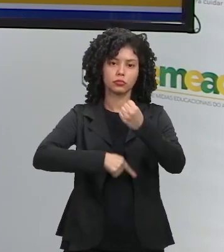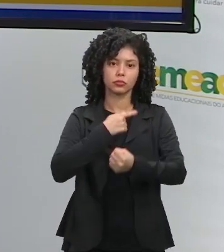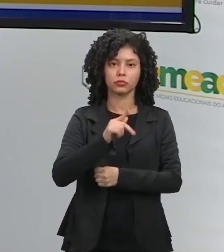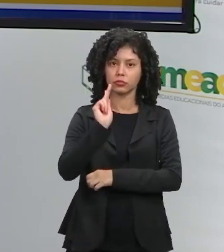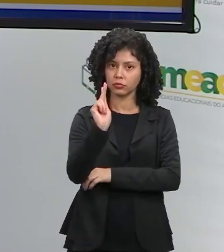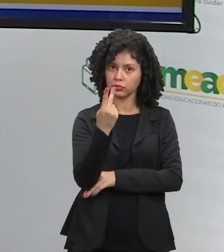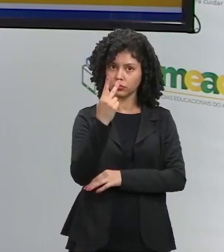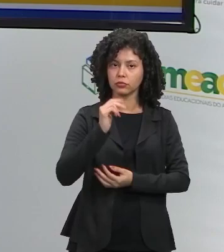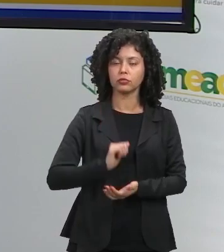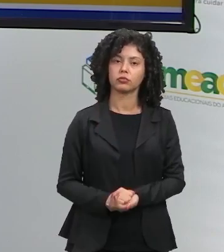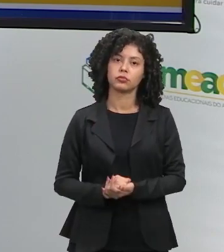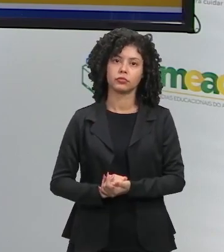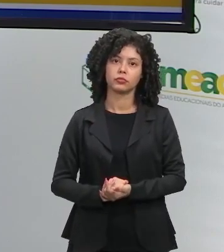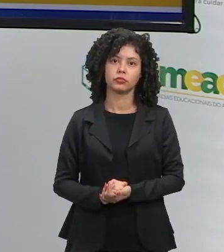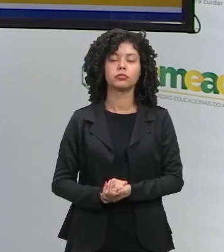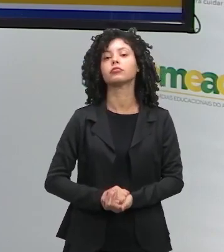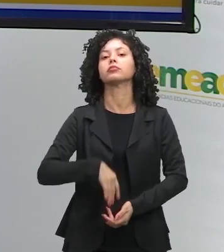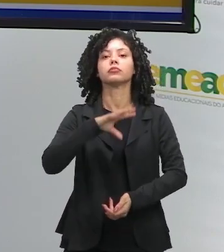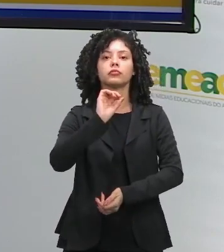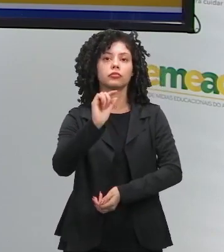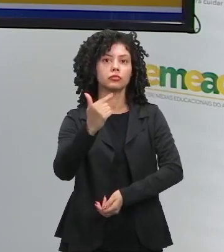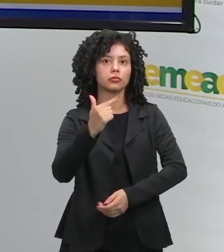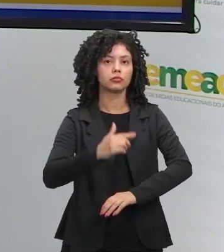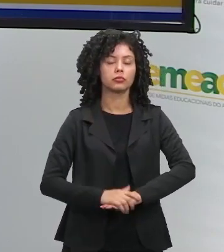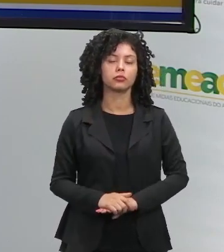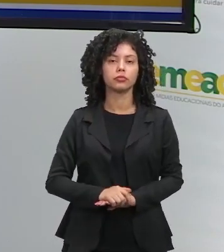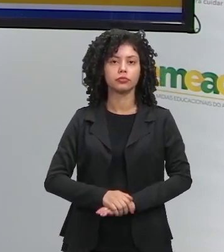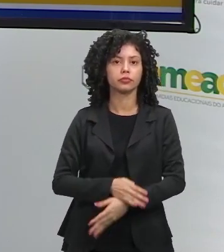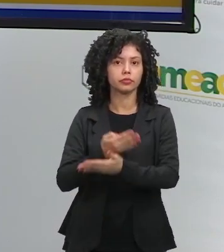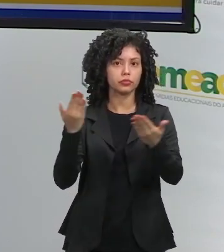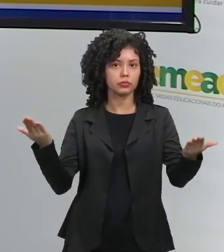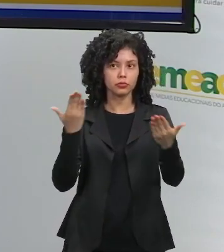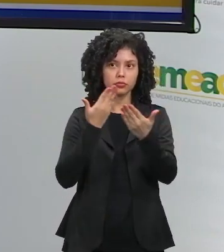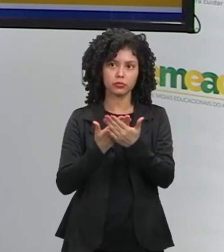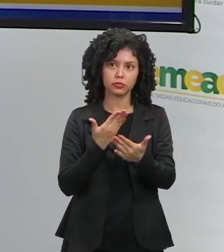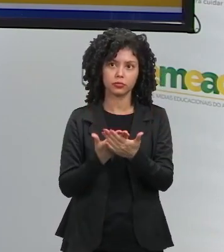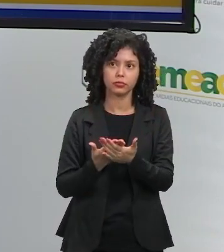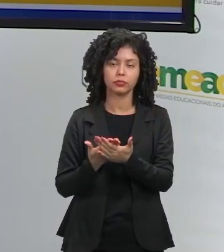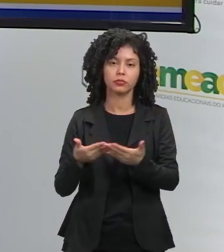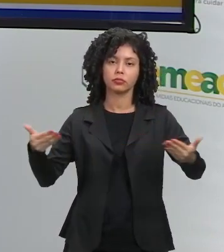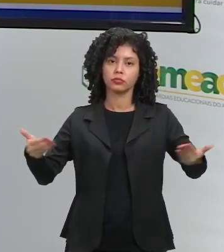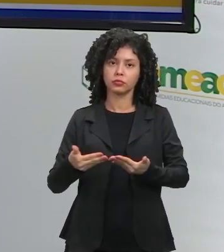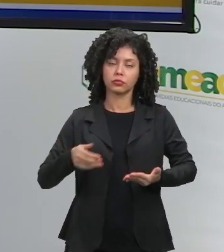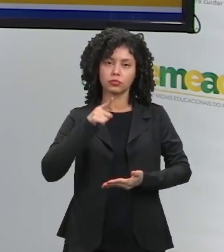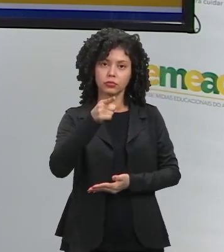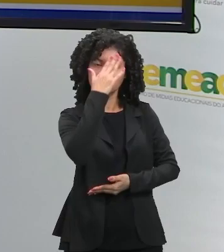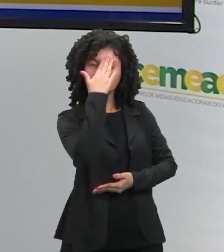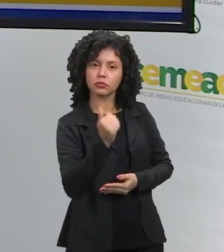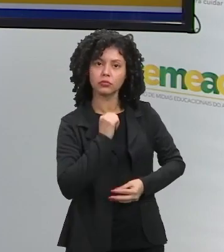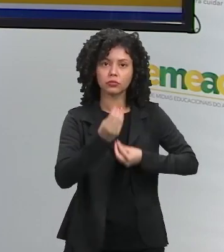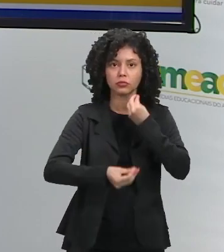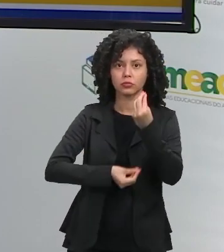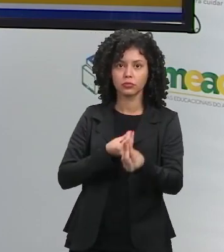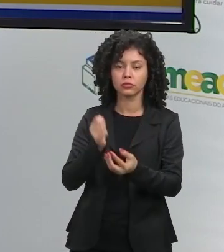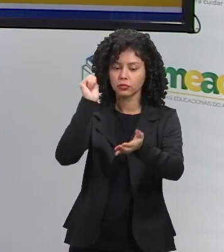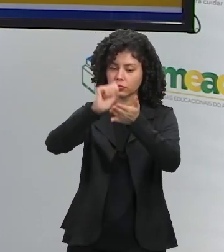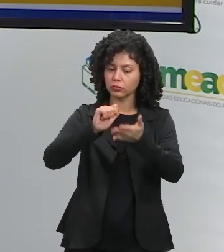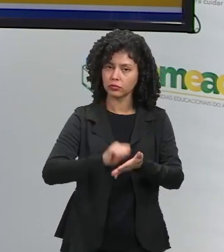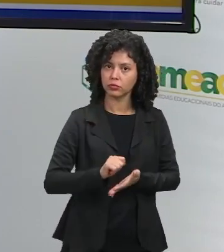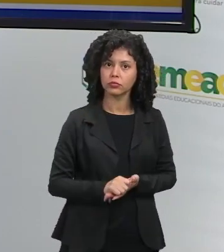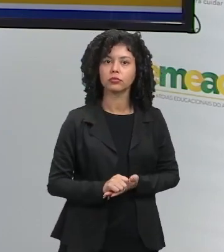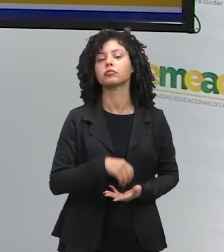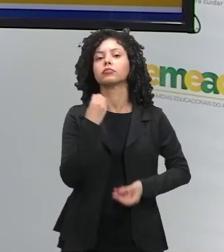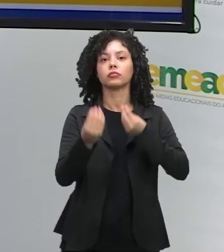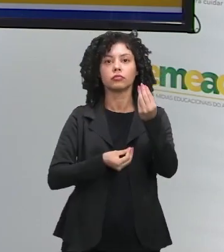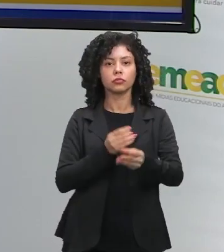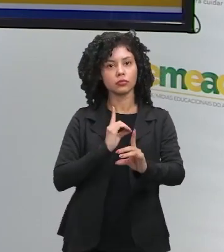hidrogênio com átomos de oxigênio. Mas aí a aula de hoje é exatamente para você saber como é que você escreve isso,